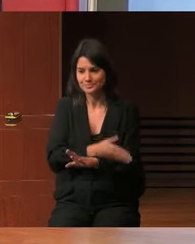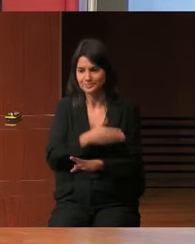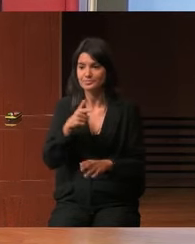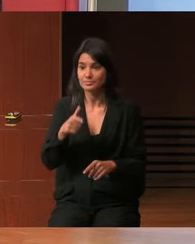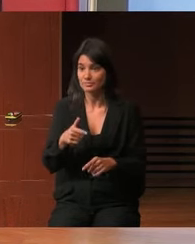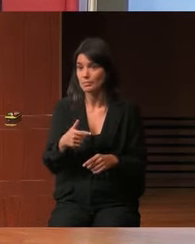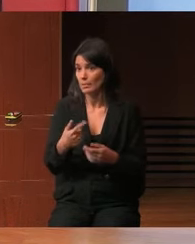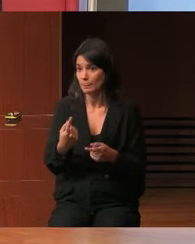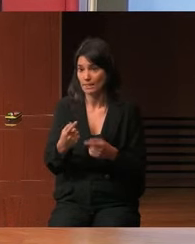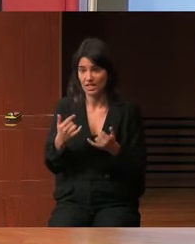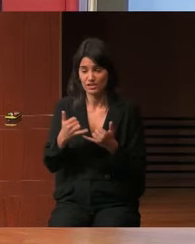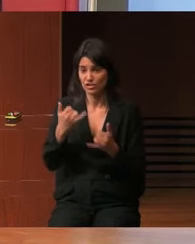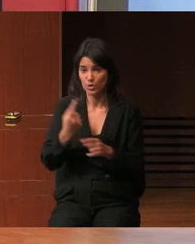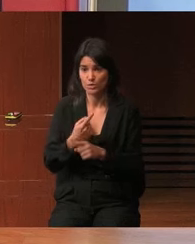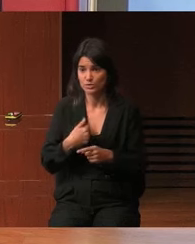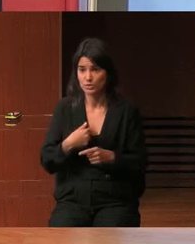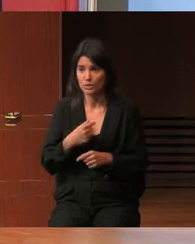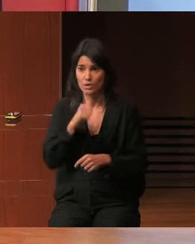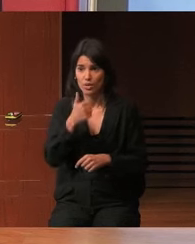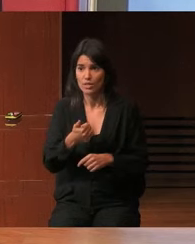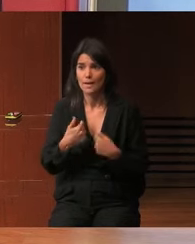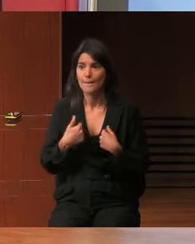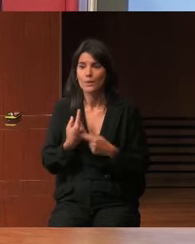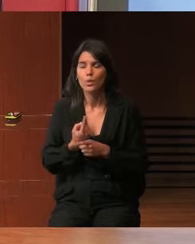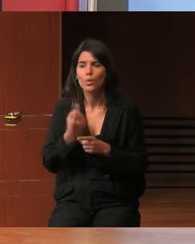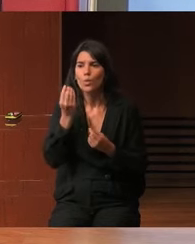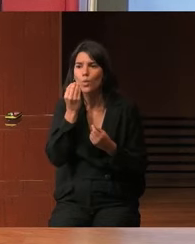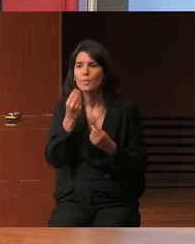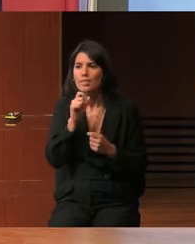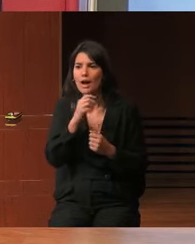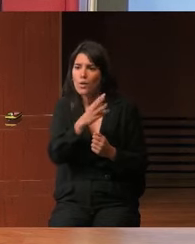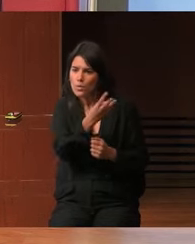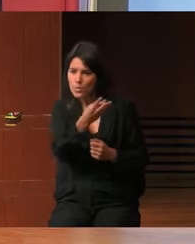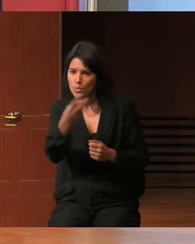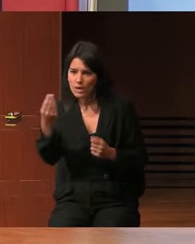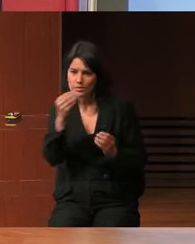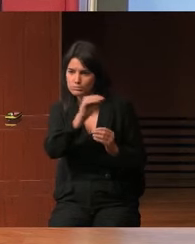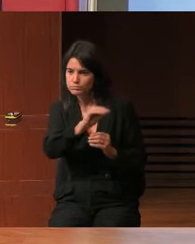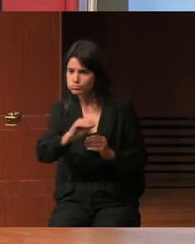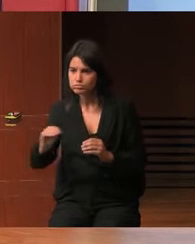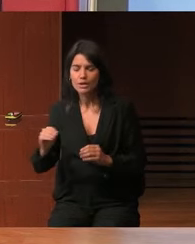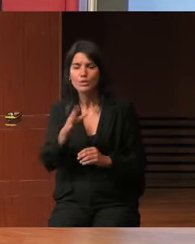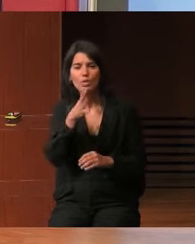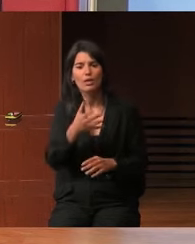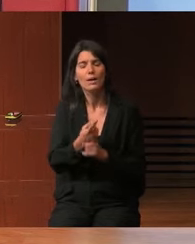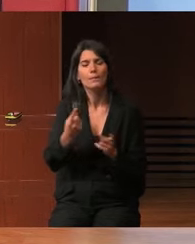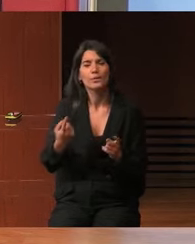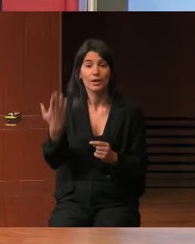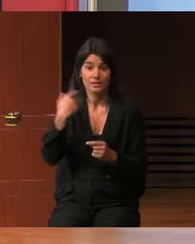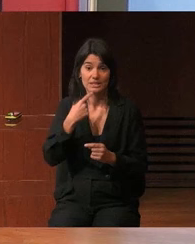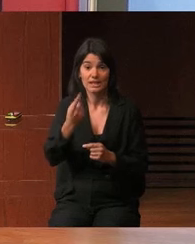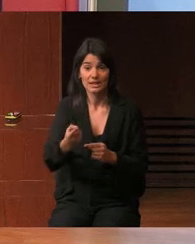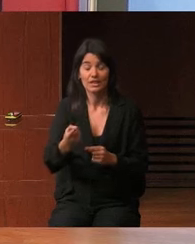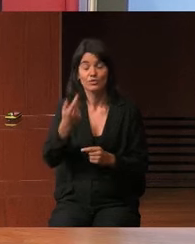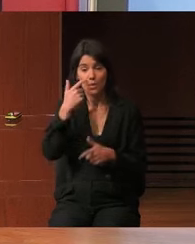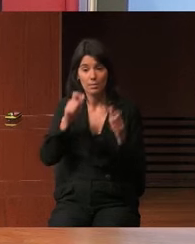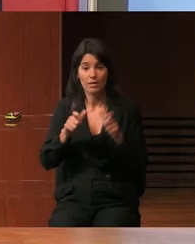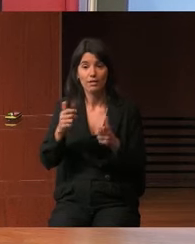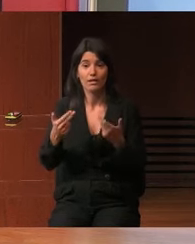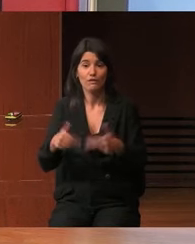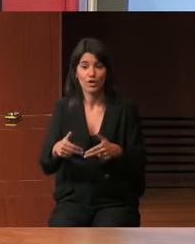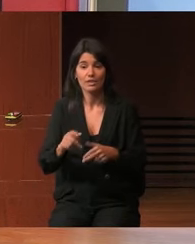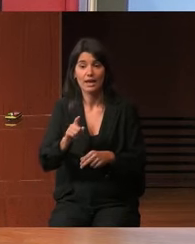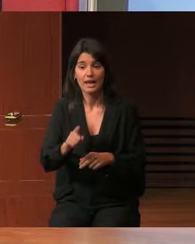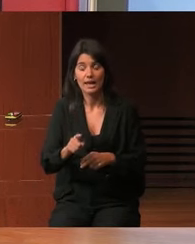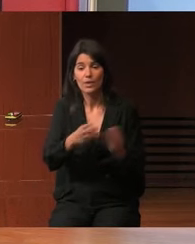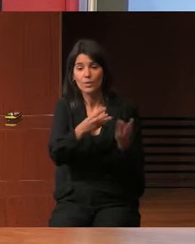conseguíamos chegar. Porque não podíamos trabalhar o quantitativo, até porque, como sabem, costumava-se dizer que uma das fronteiras das humanidades é justamente a